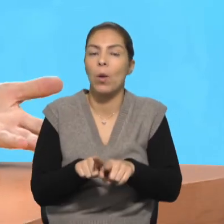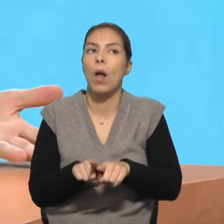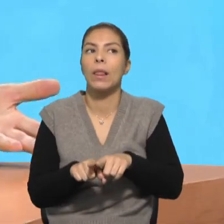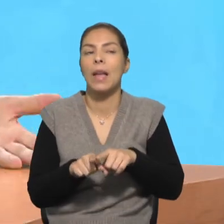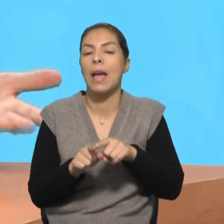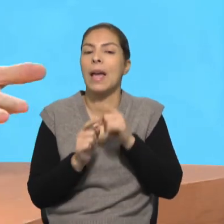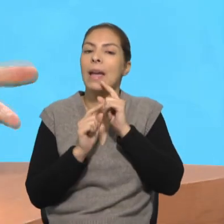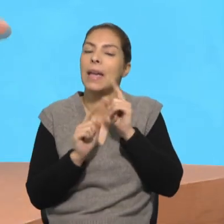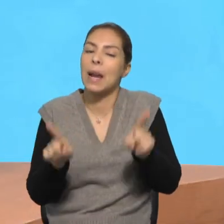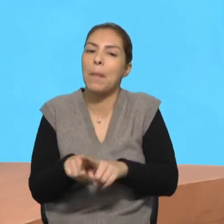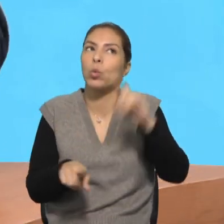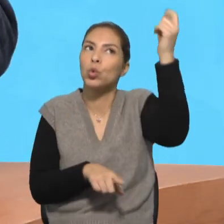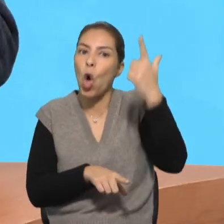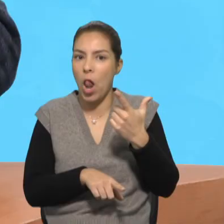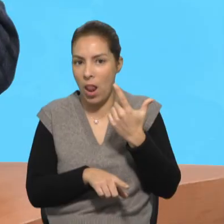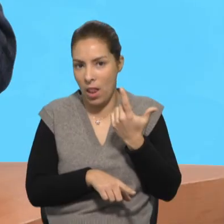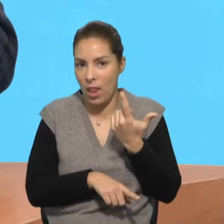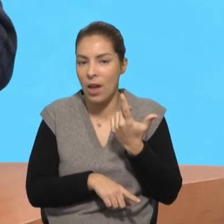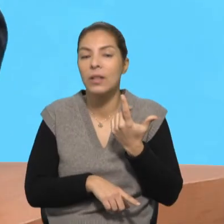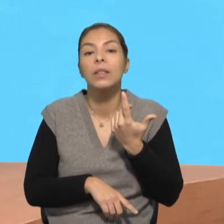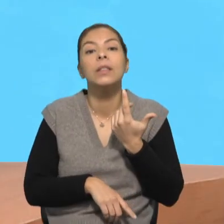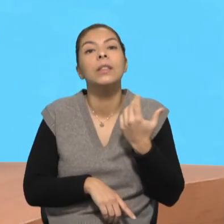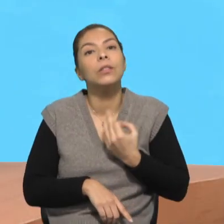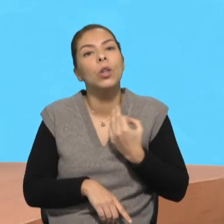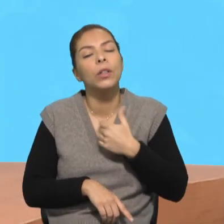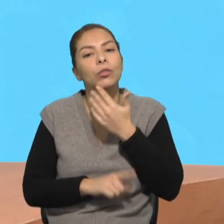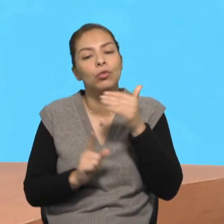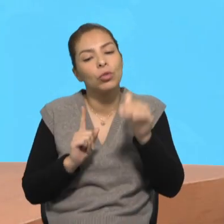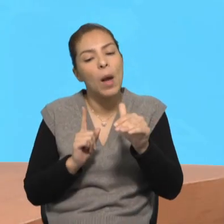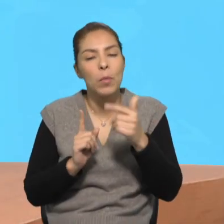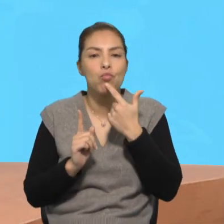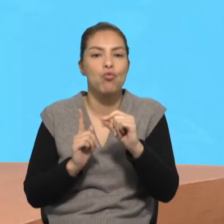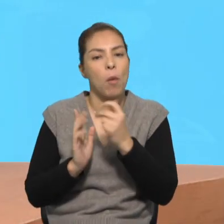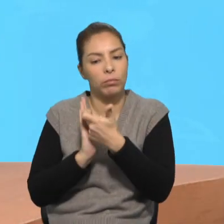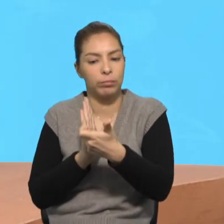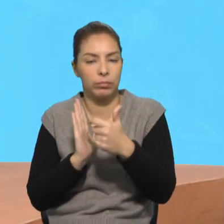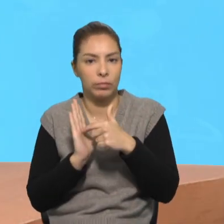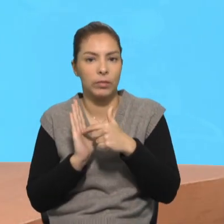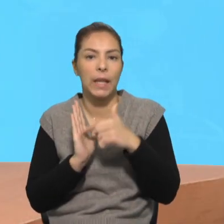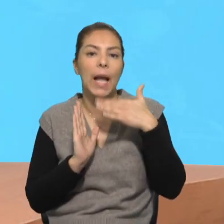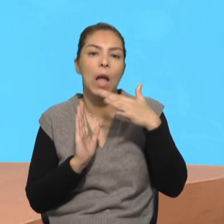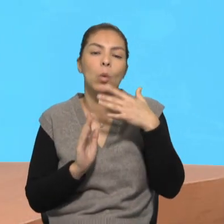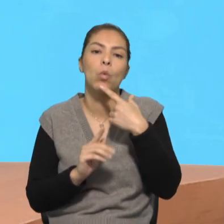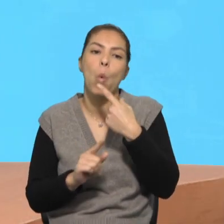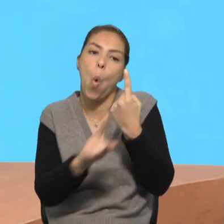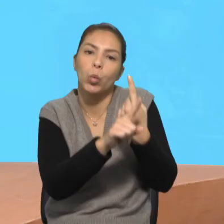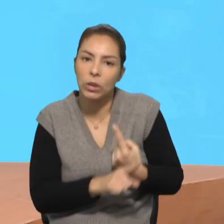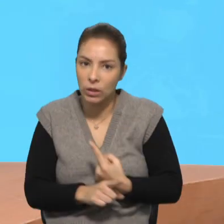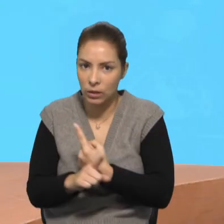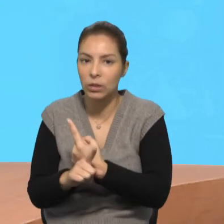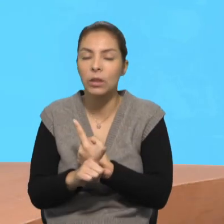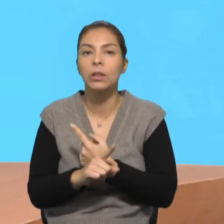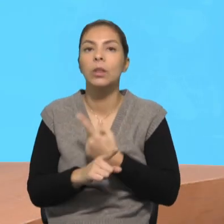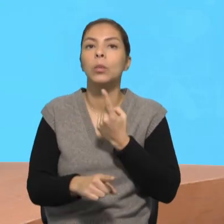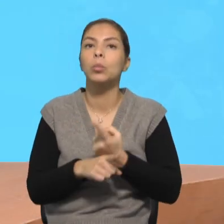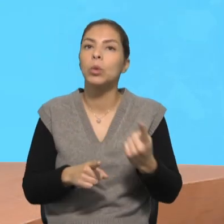Isso. Hoje nós chamamos mais o apelativo de Cântico das Escrituras, é um bocadinho a